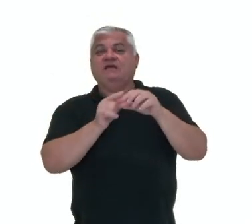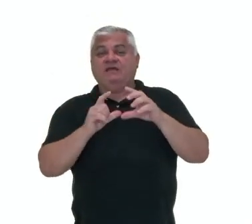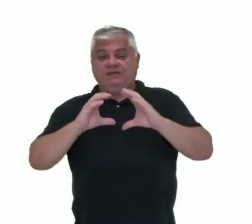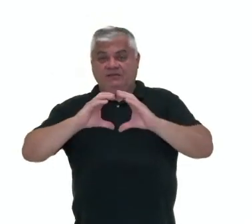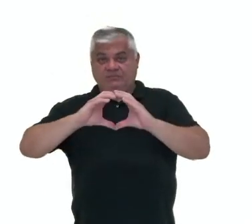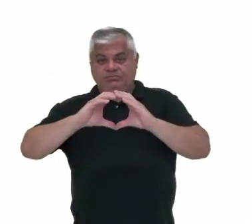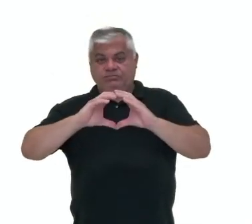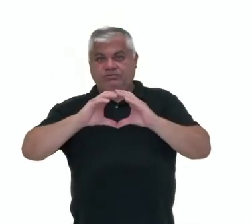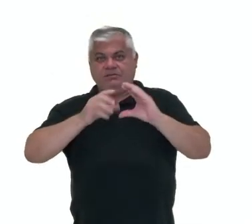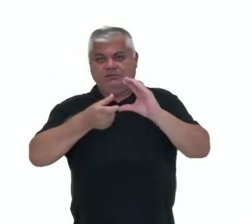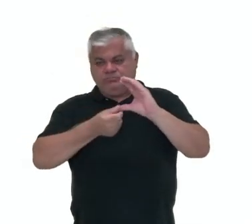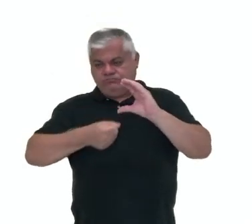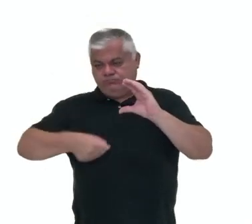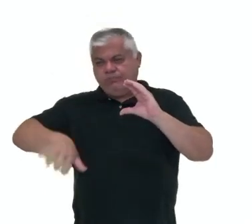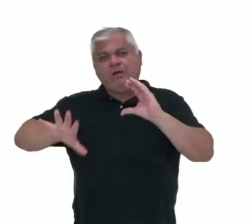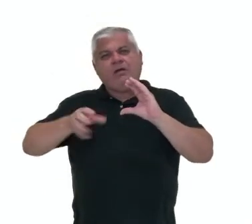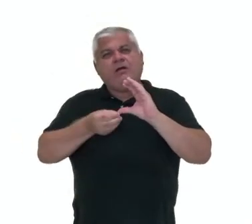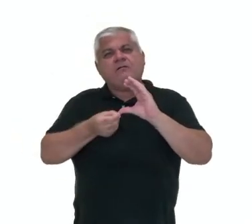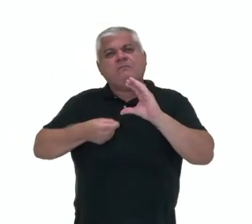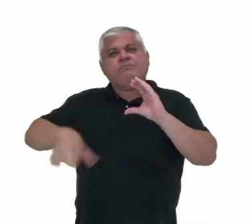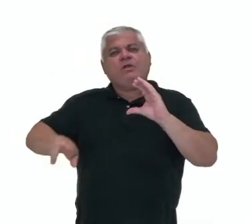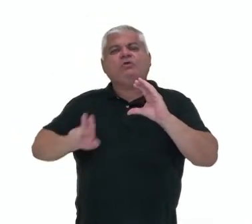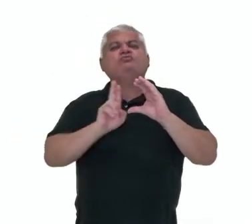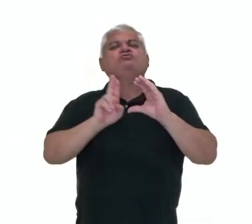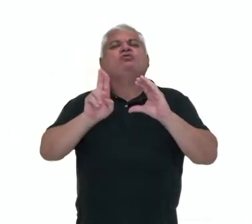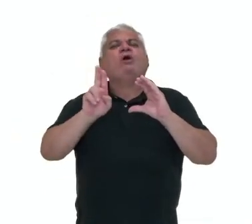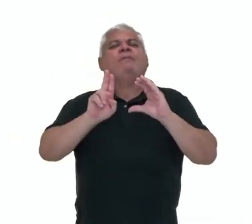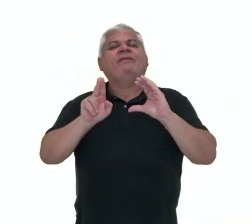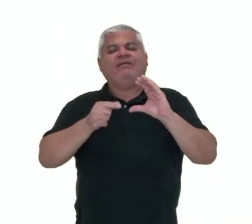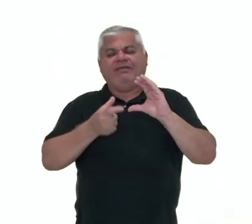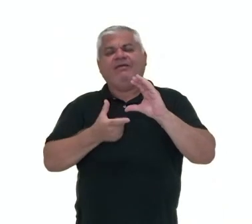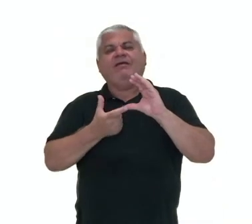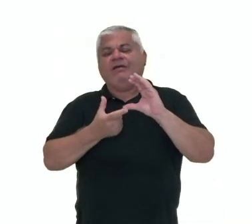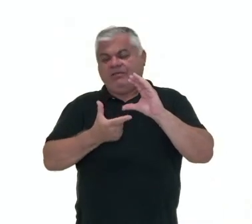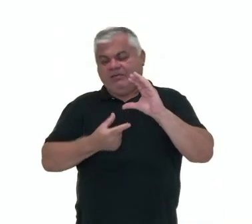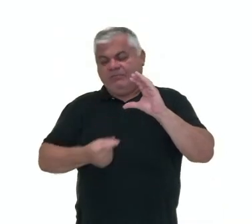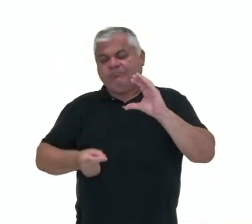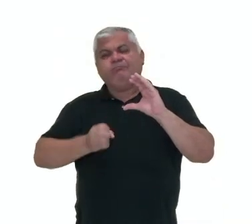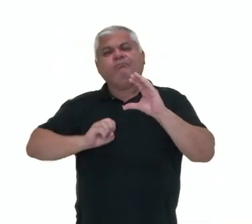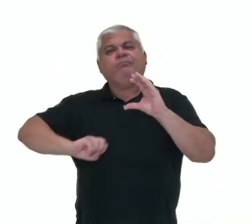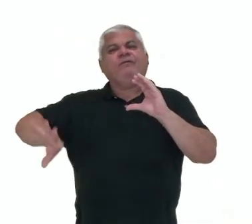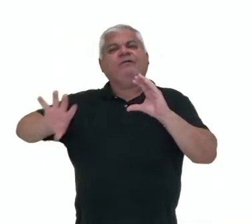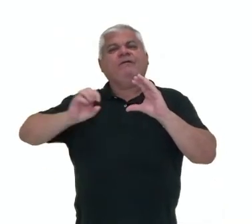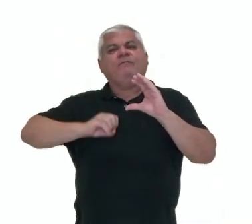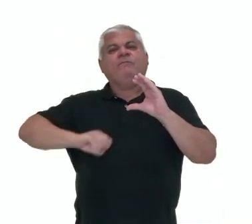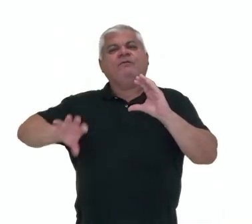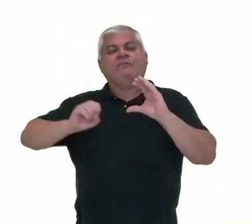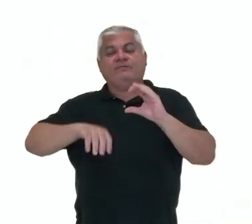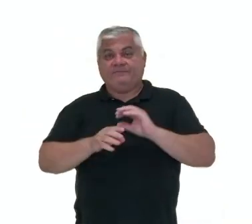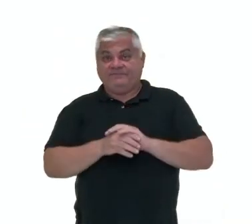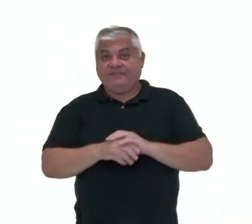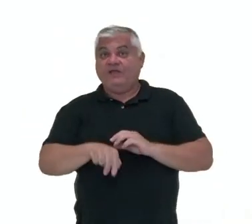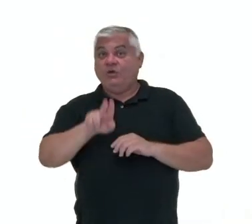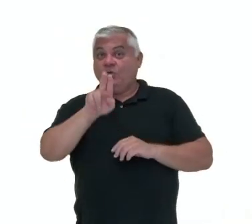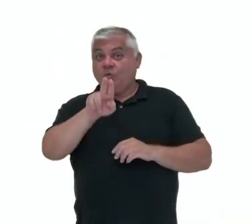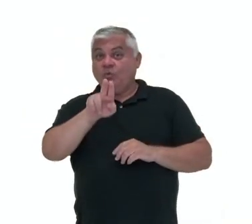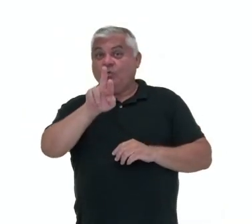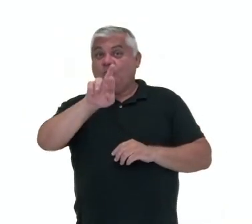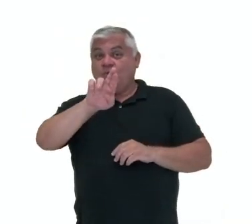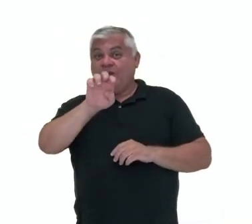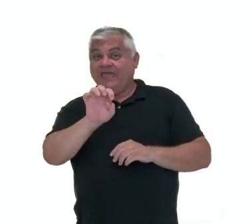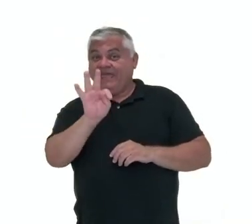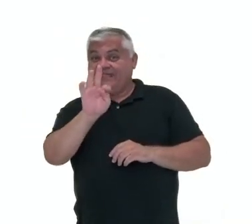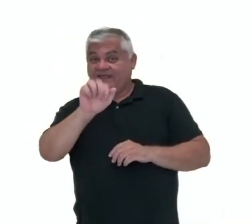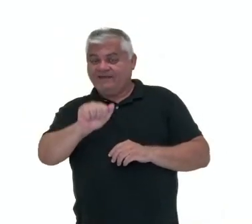bexiga para fora do corpo? Então, quem conduz a urina para fora do corpo é a